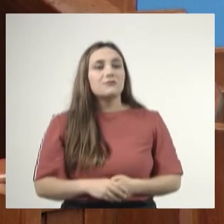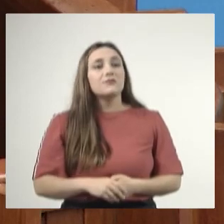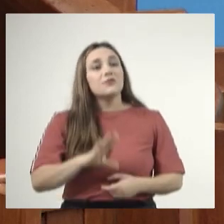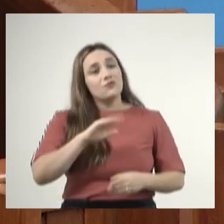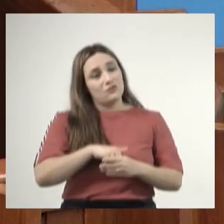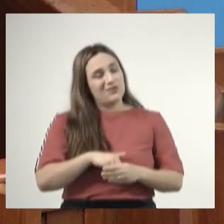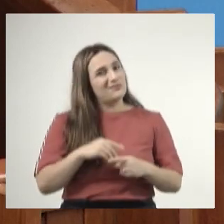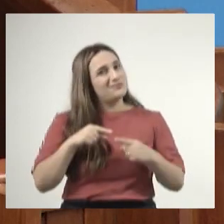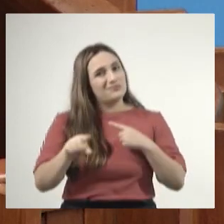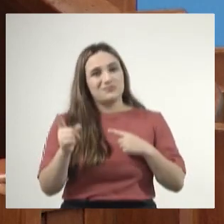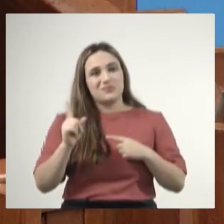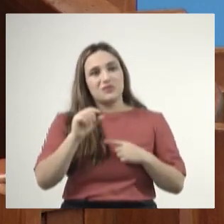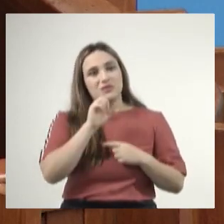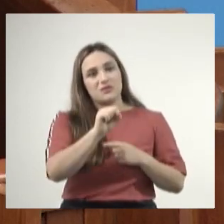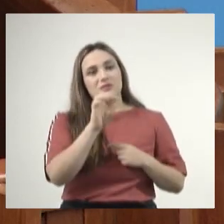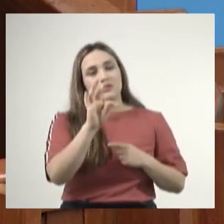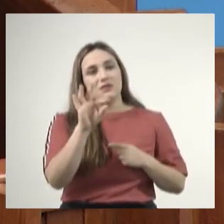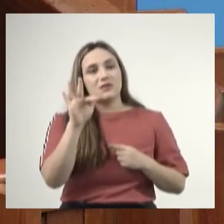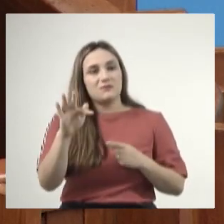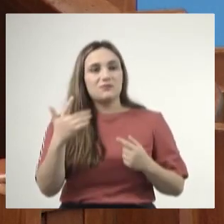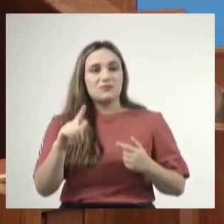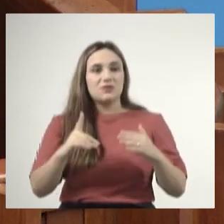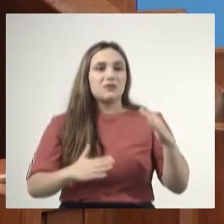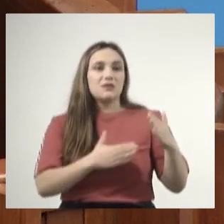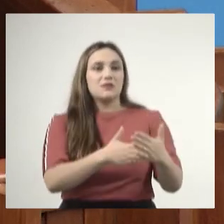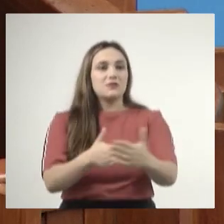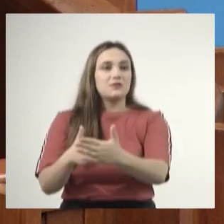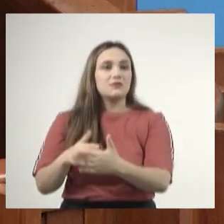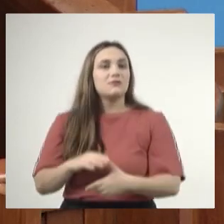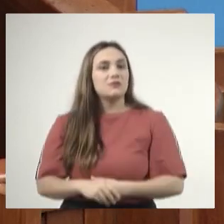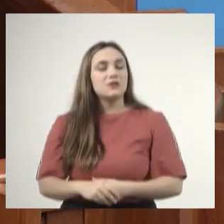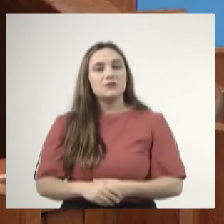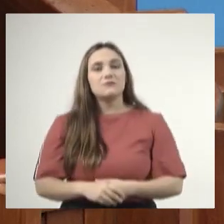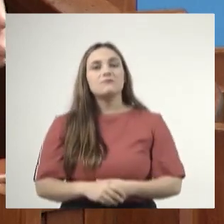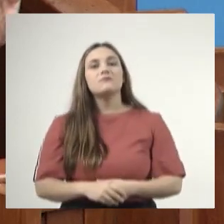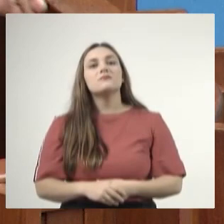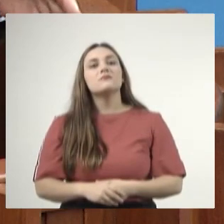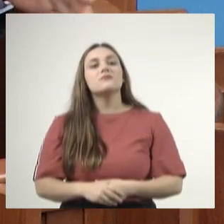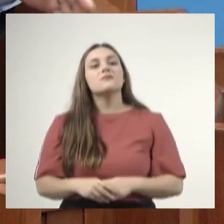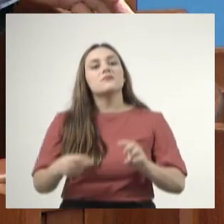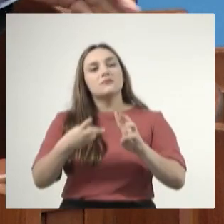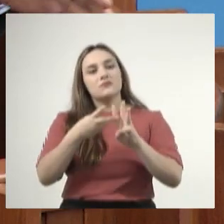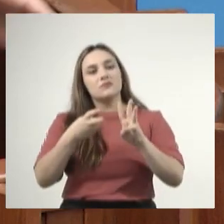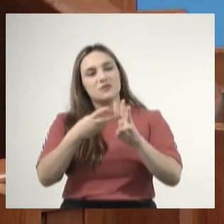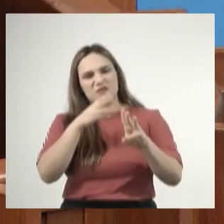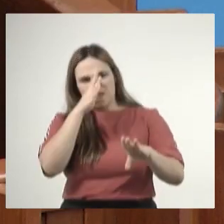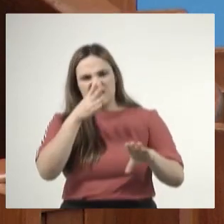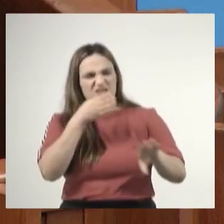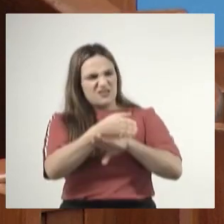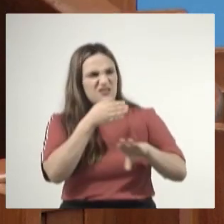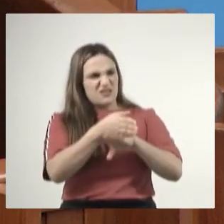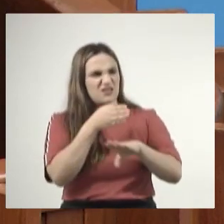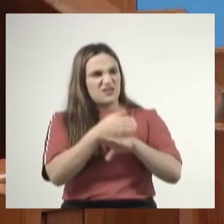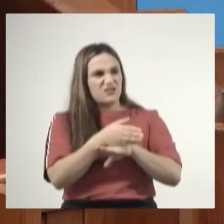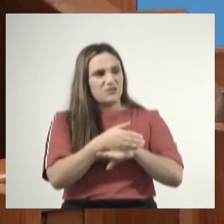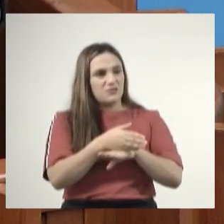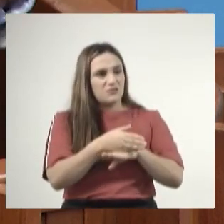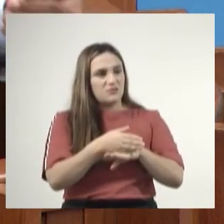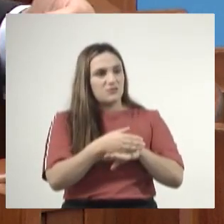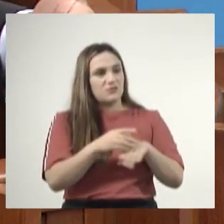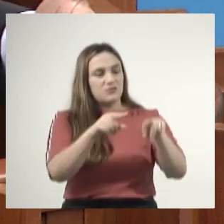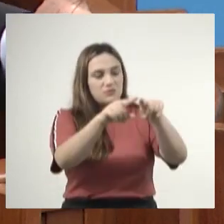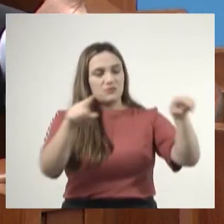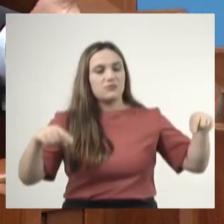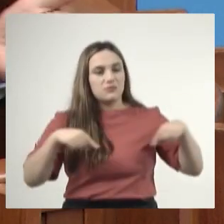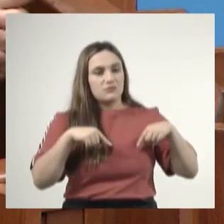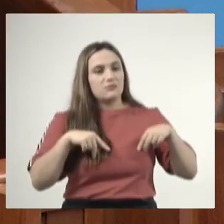do Supremo, sem limite, invadiram a fazenda que dividia mais ou menos com a do seu Pio Silva, que